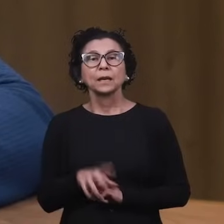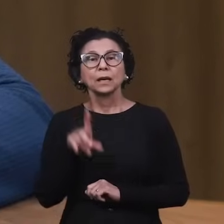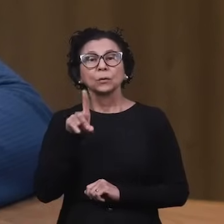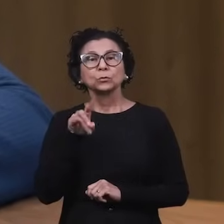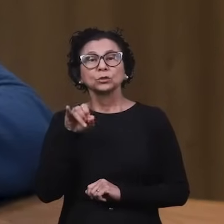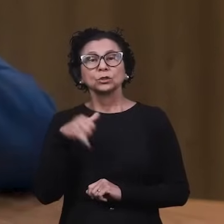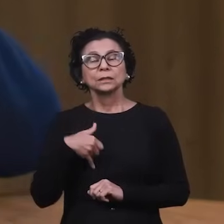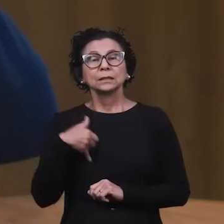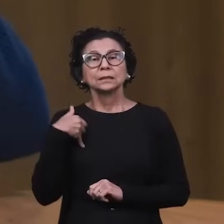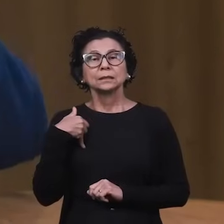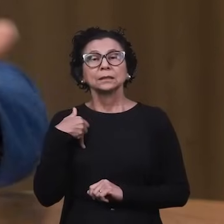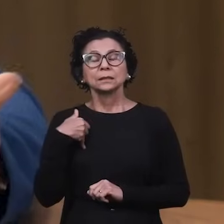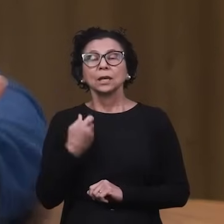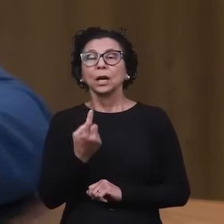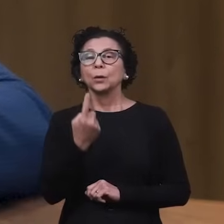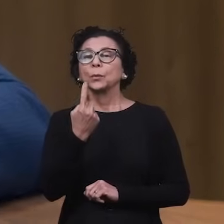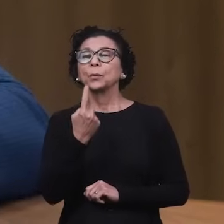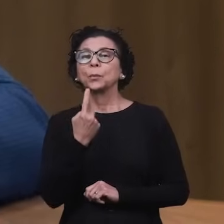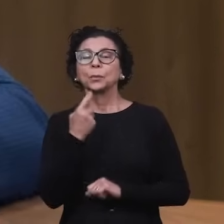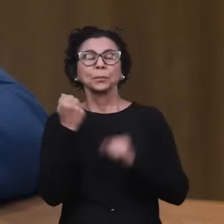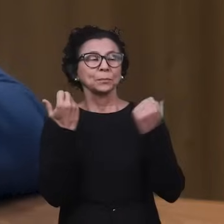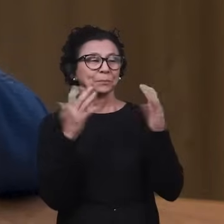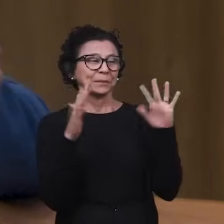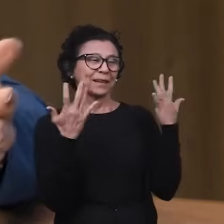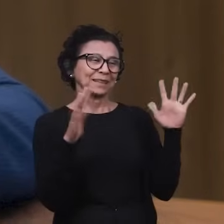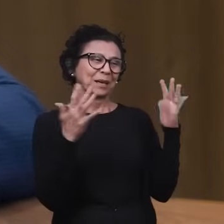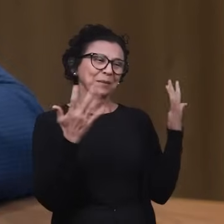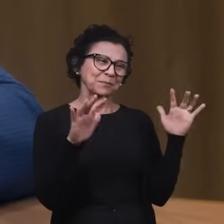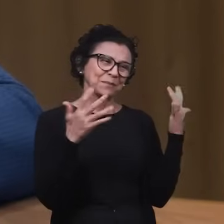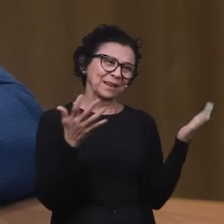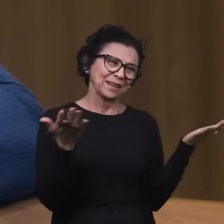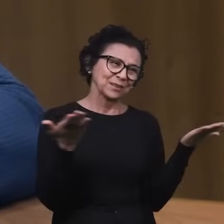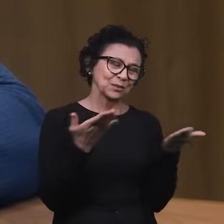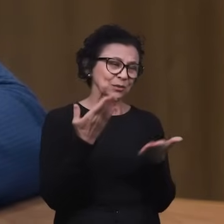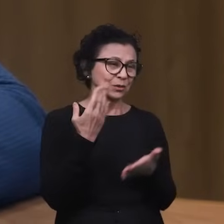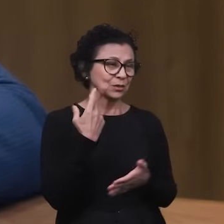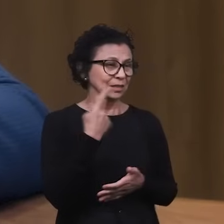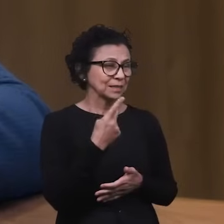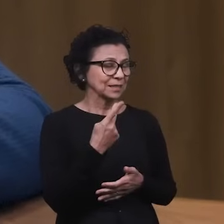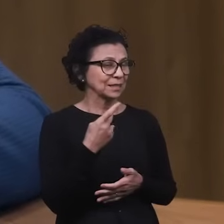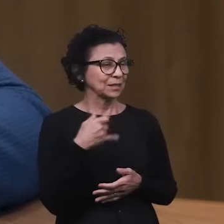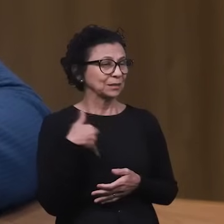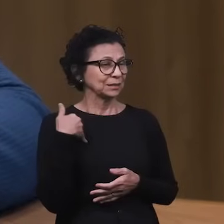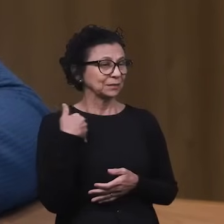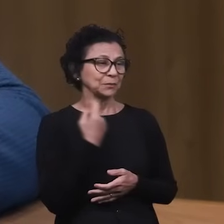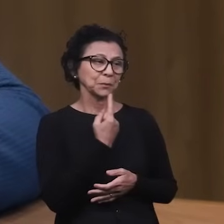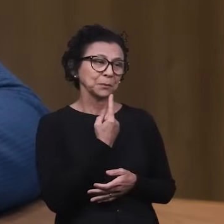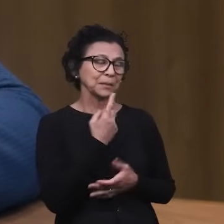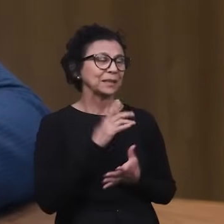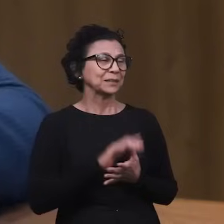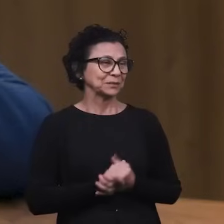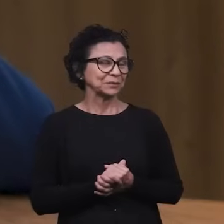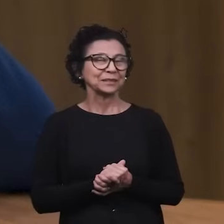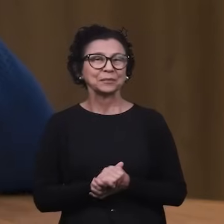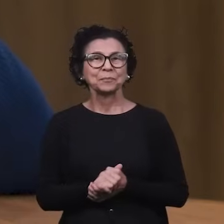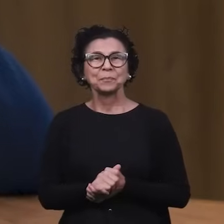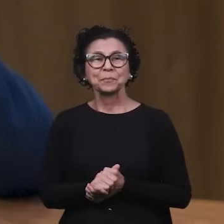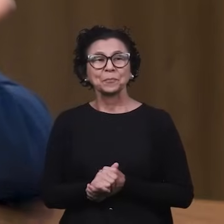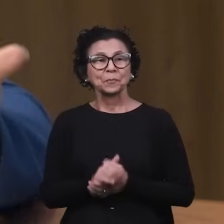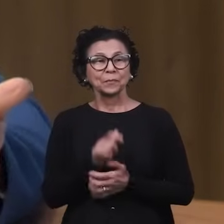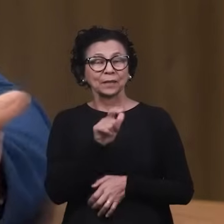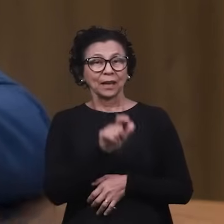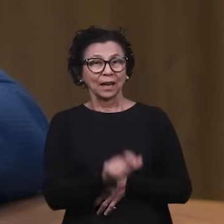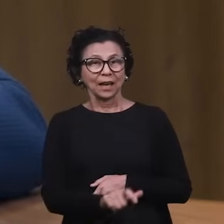aniversário deles, parabenizá-los no dia do seu aniversário, porque quando nós fazemos isso, a criança se